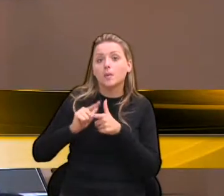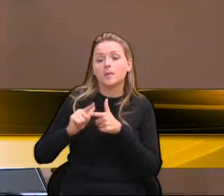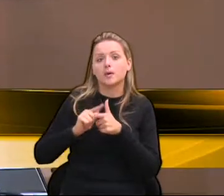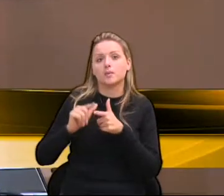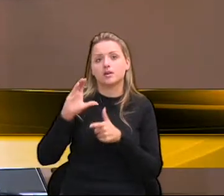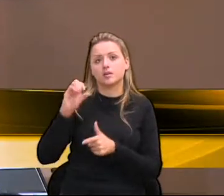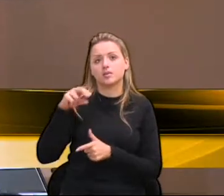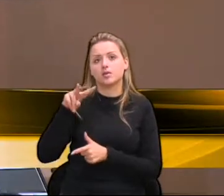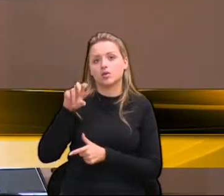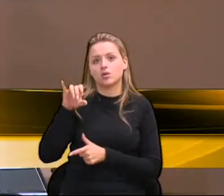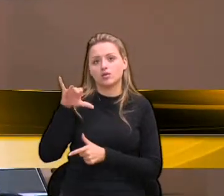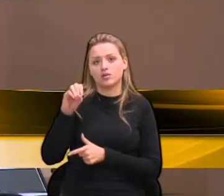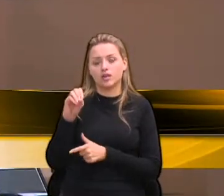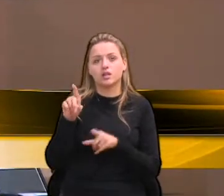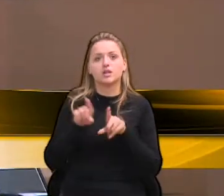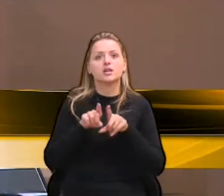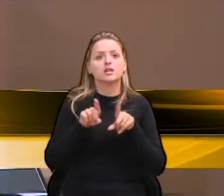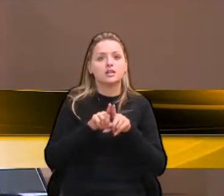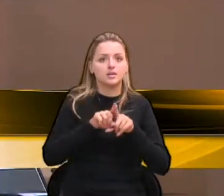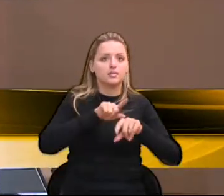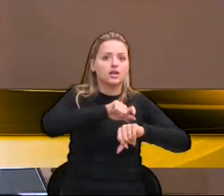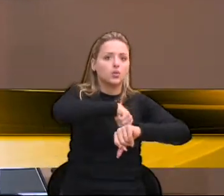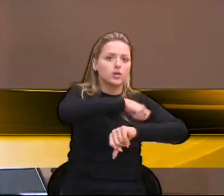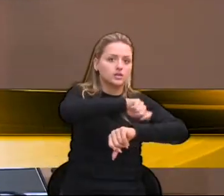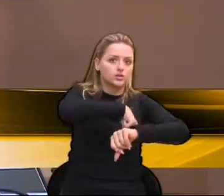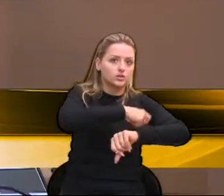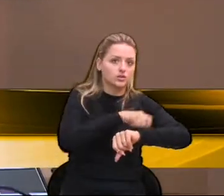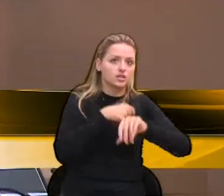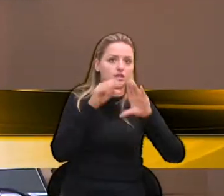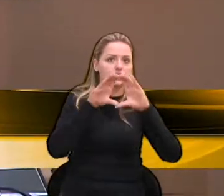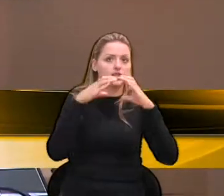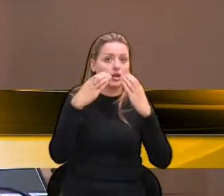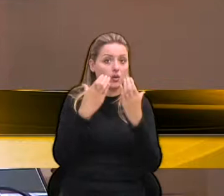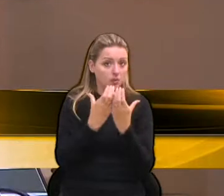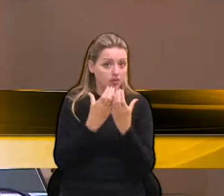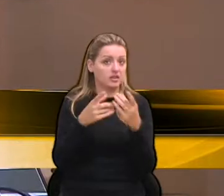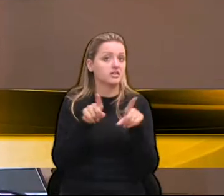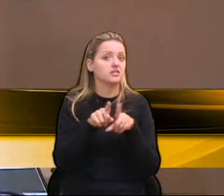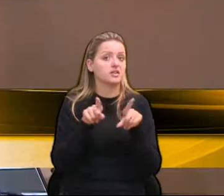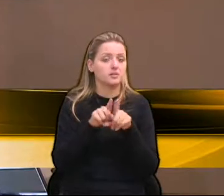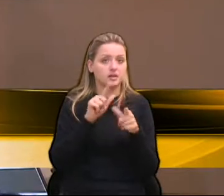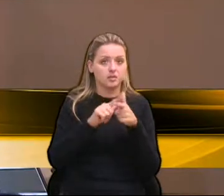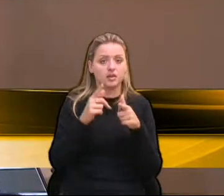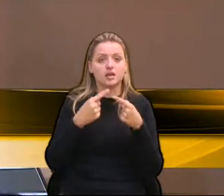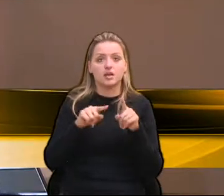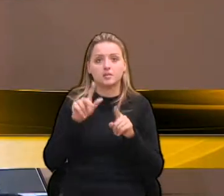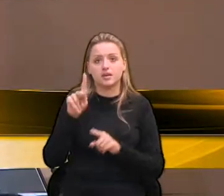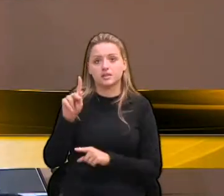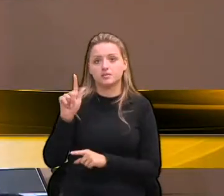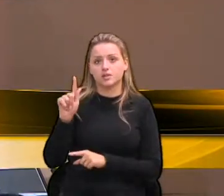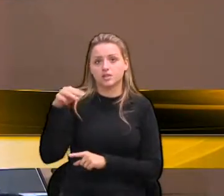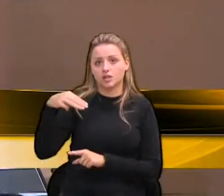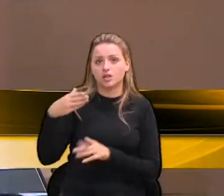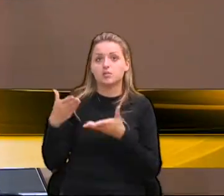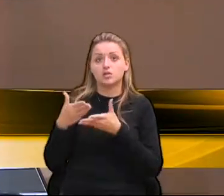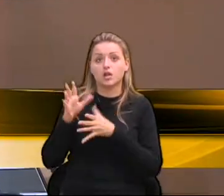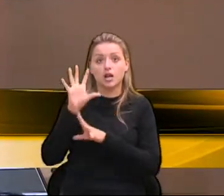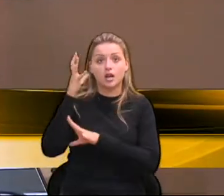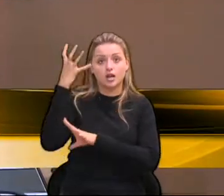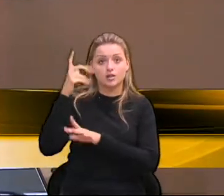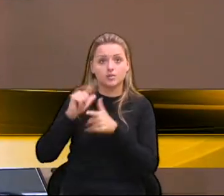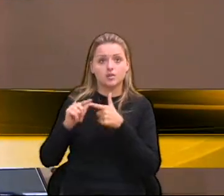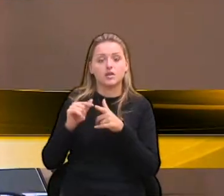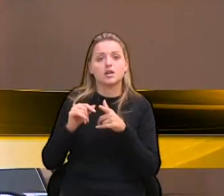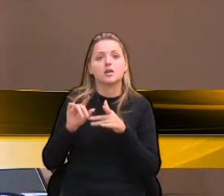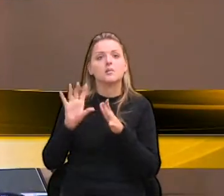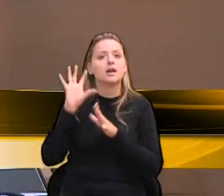se dar também com a questão das cozinhas comunitárias, tá? Porém está na PGM esses casos para ver a melhor